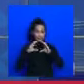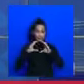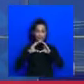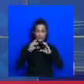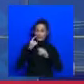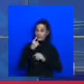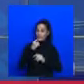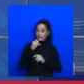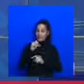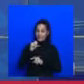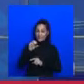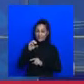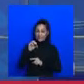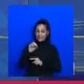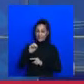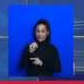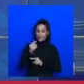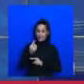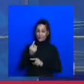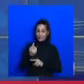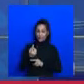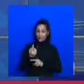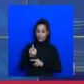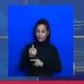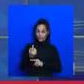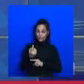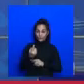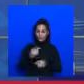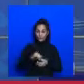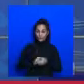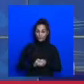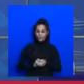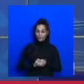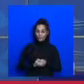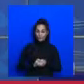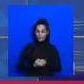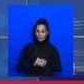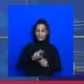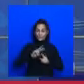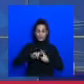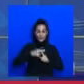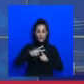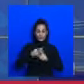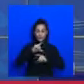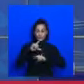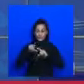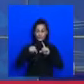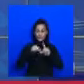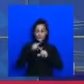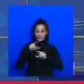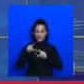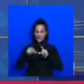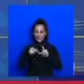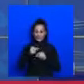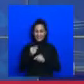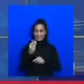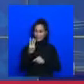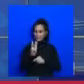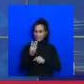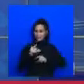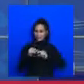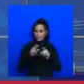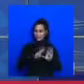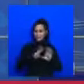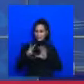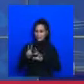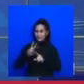Bola vermelha, número 01, vermelha 01. Dupla cena com sorteios. São 3